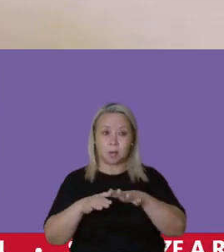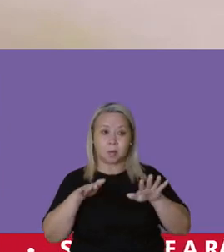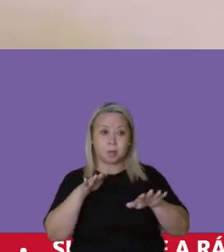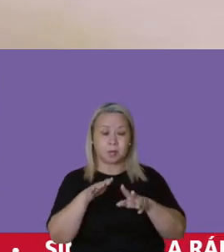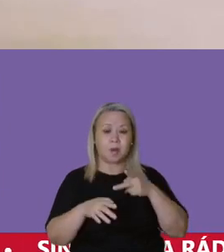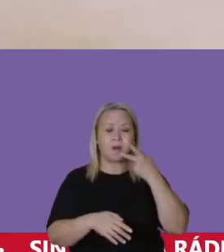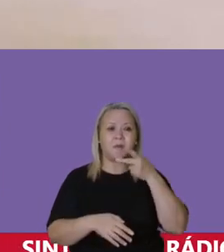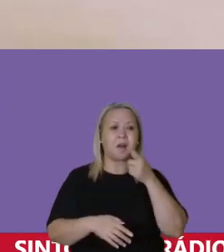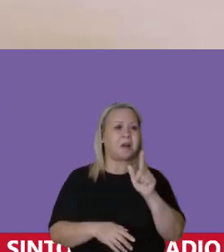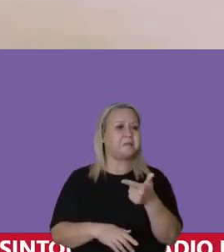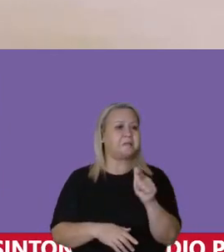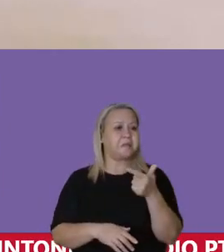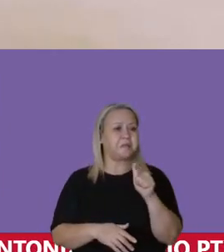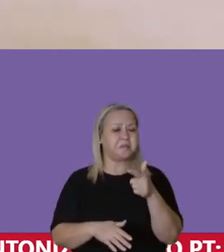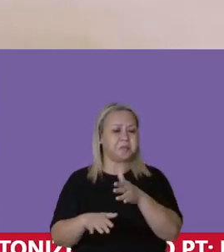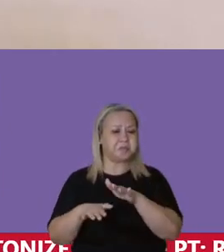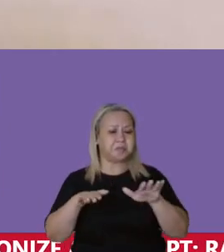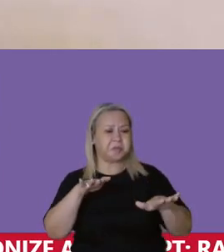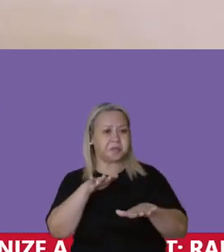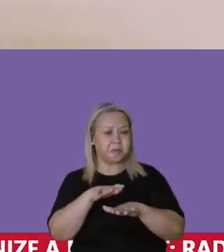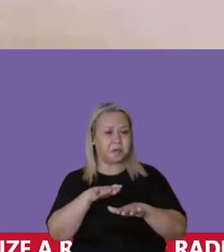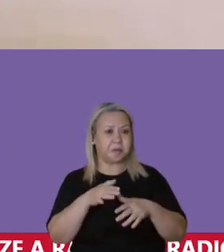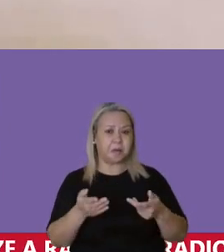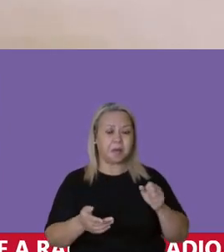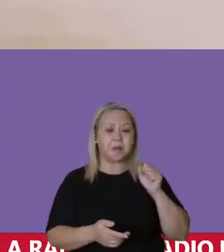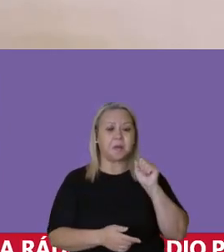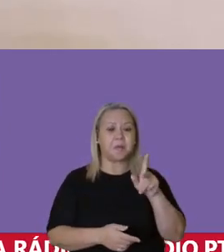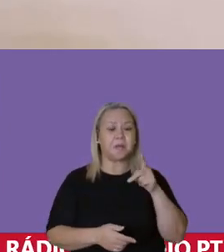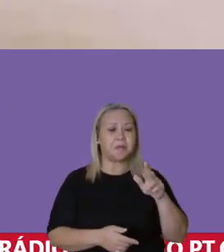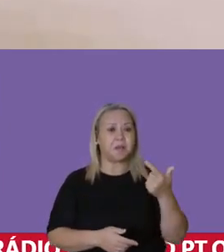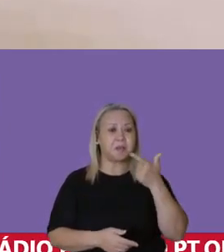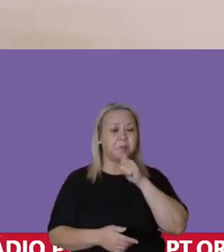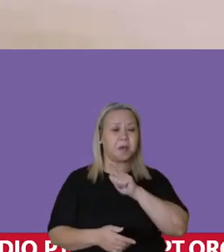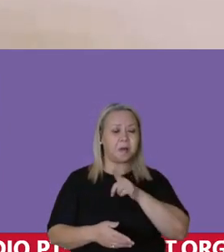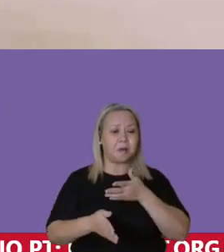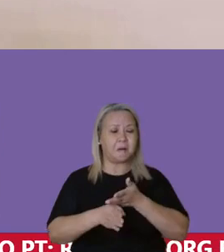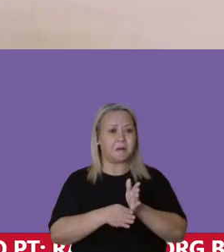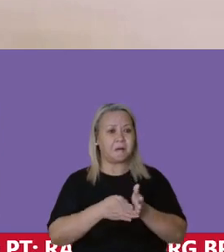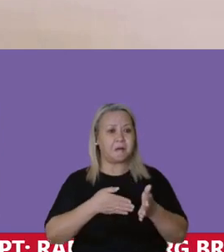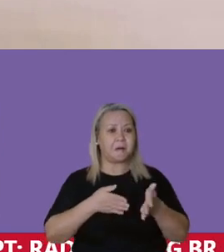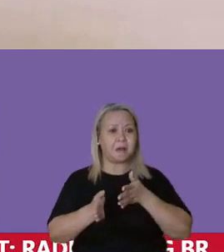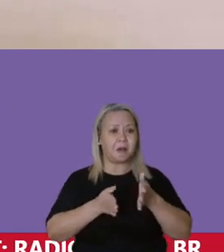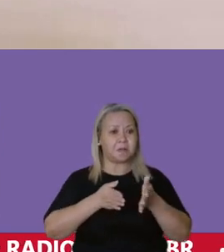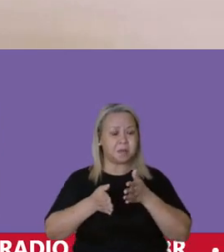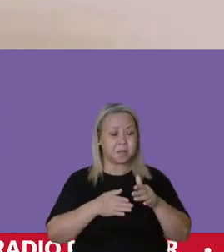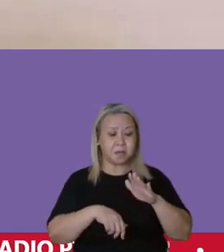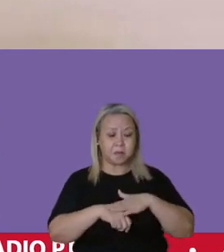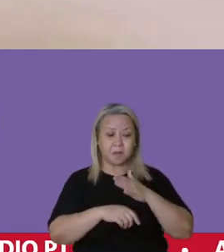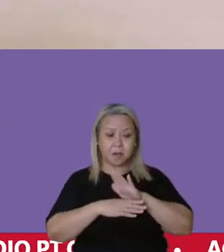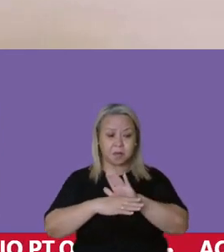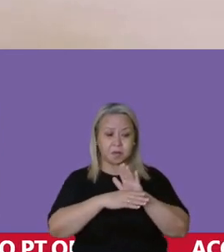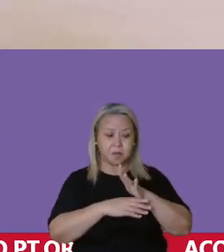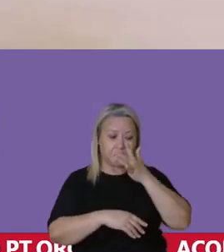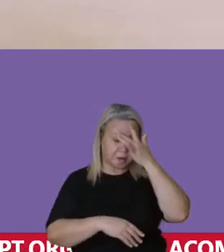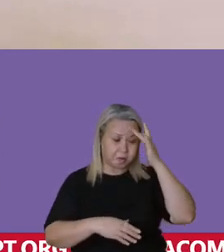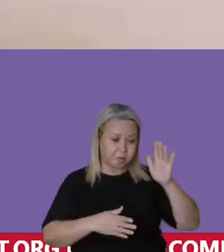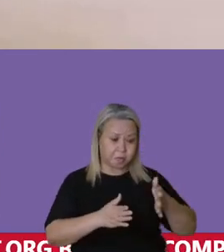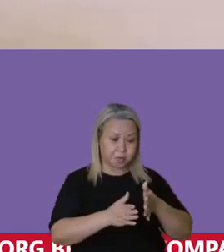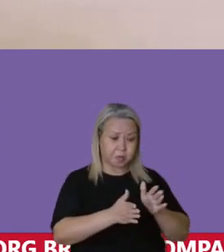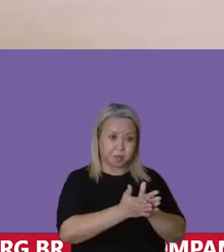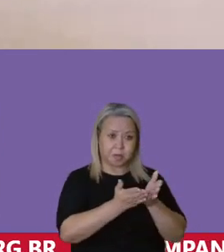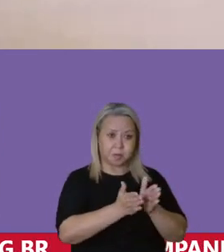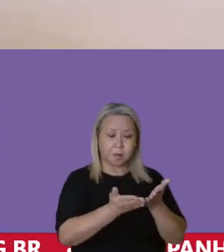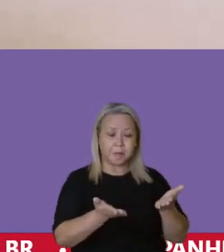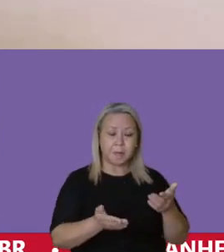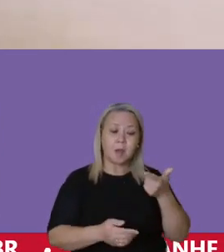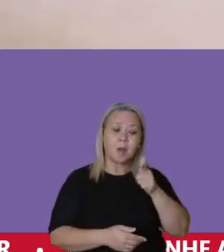alguns diziam vai tornar a Previdência muito mais regressiva, vai piorar para as pessoas mais pobres, e outros diziam não, essa reforma é muito importante